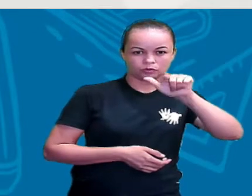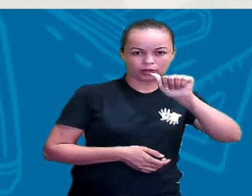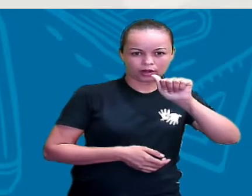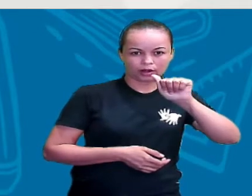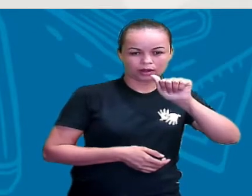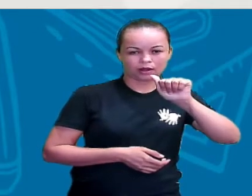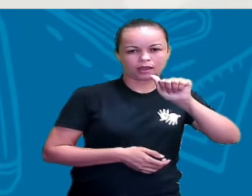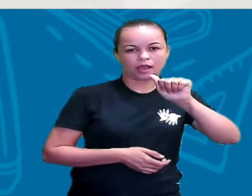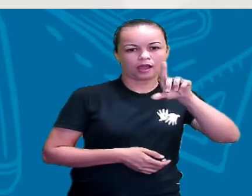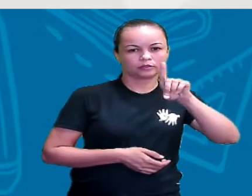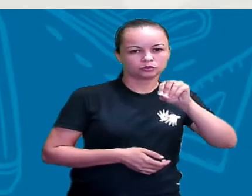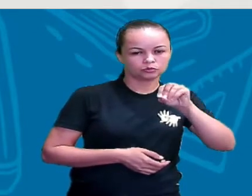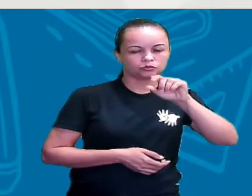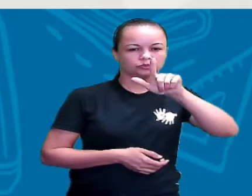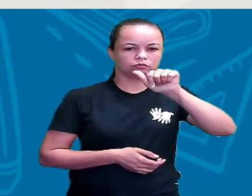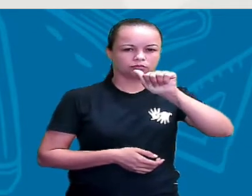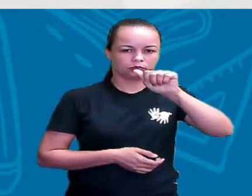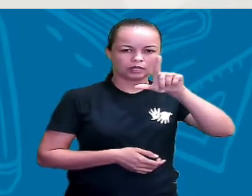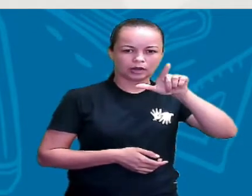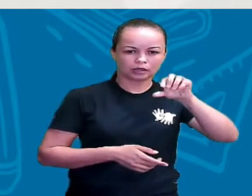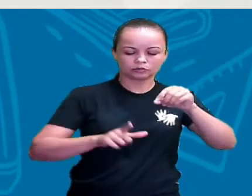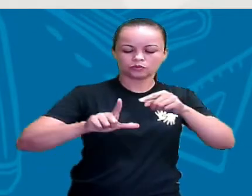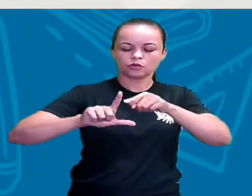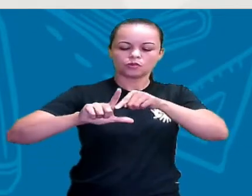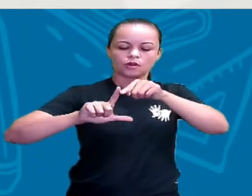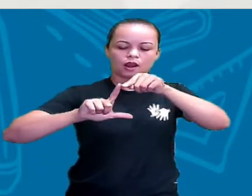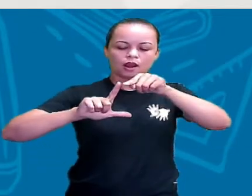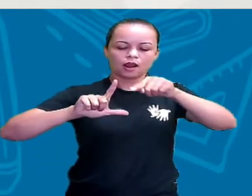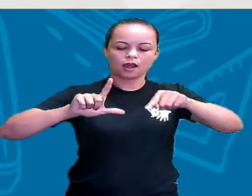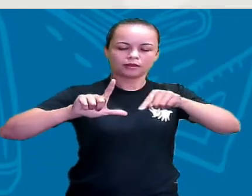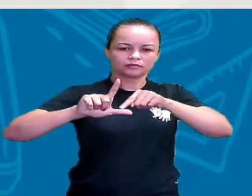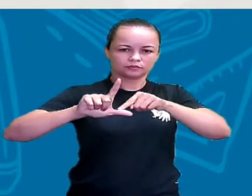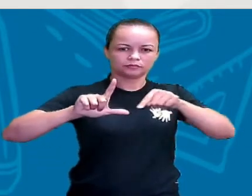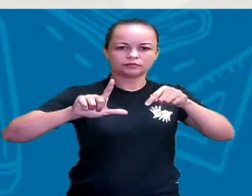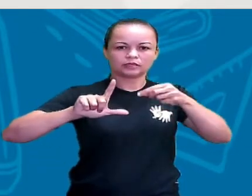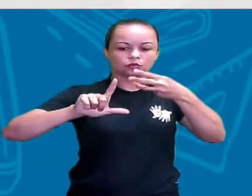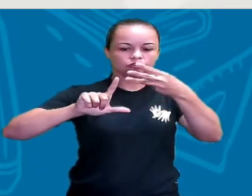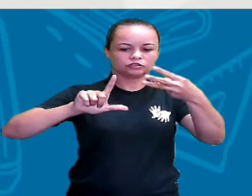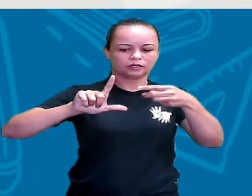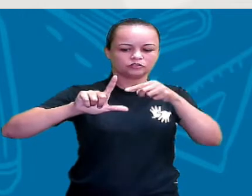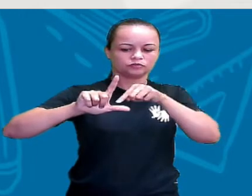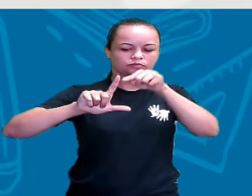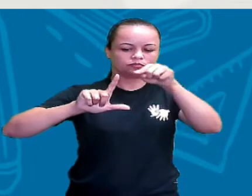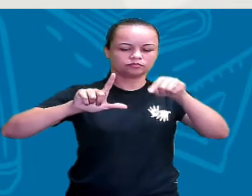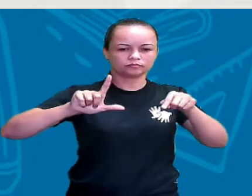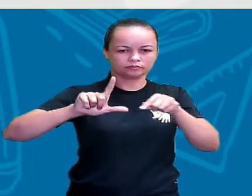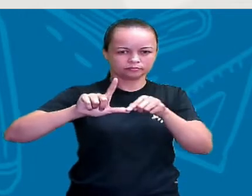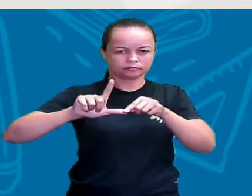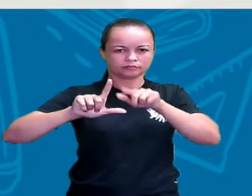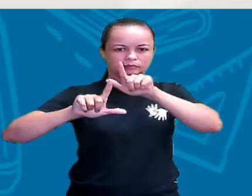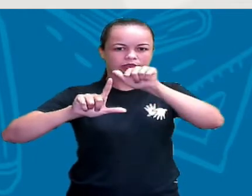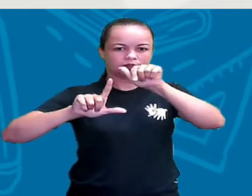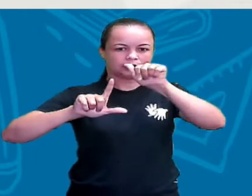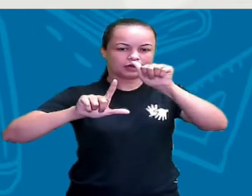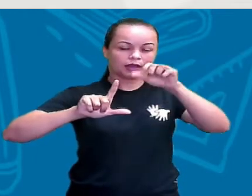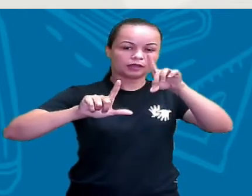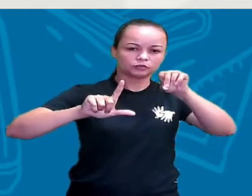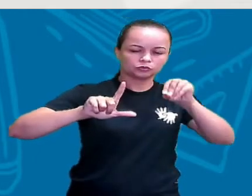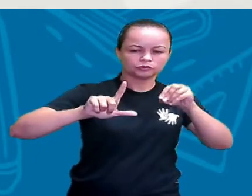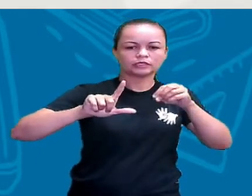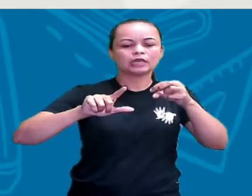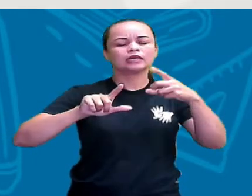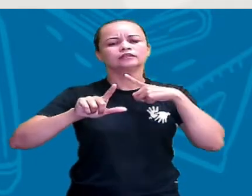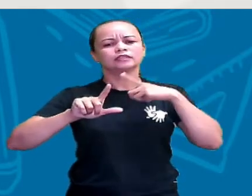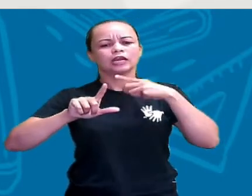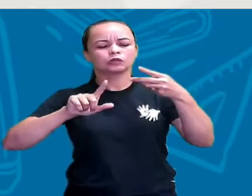Tá ok? Vocês estão observando aqui, eu tenho um lado, outro lado e outro lado. Tenho 3 lados. Então, quer dizer o seguinte, eu tenho